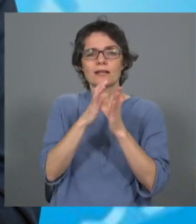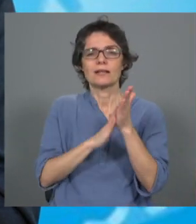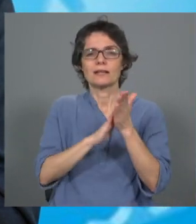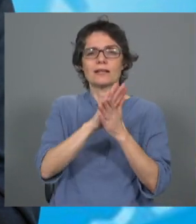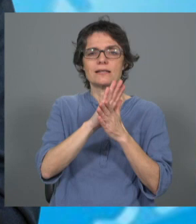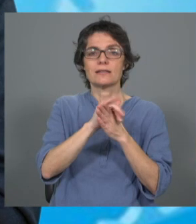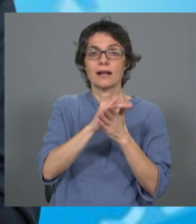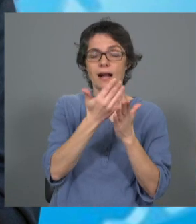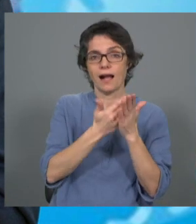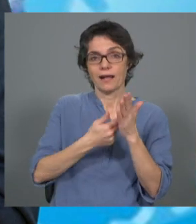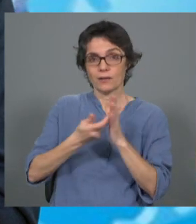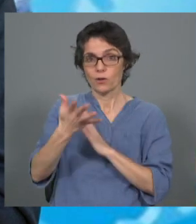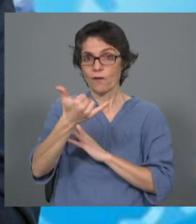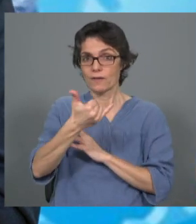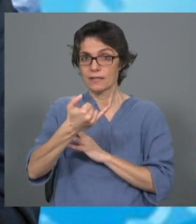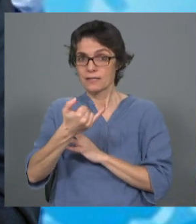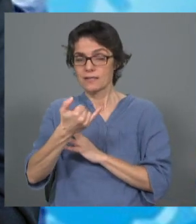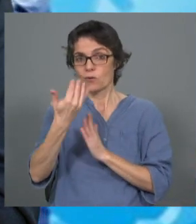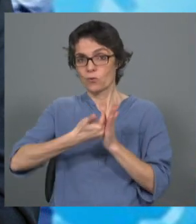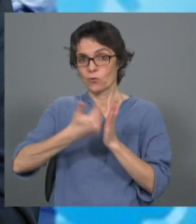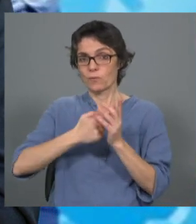25 anos, por cada ano,